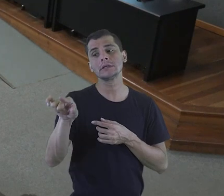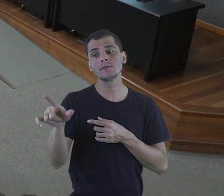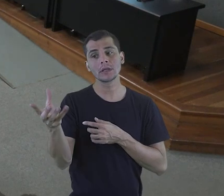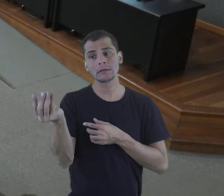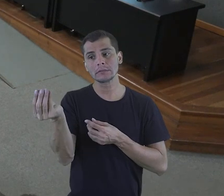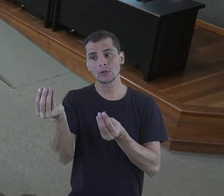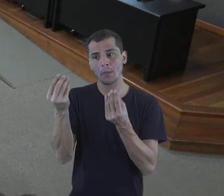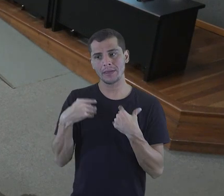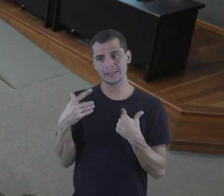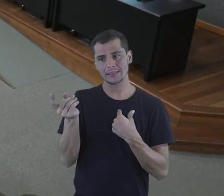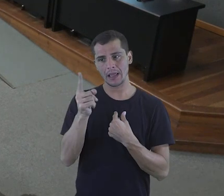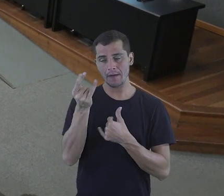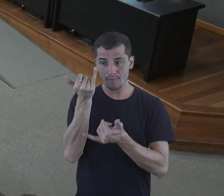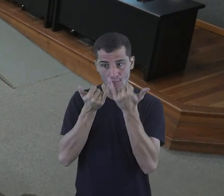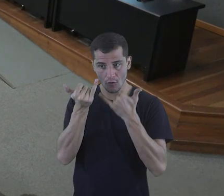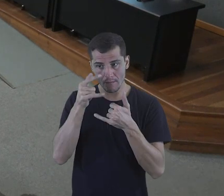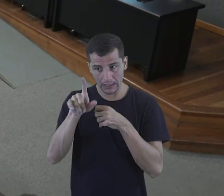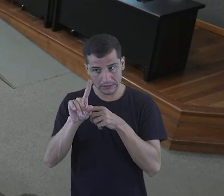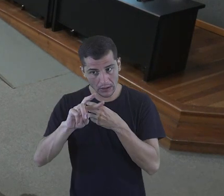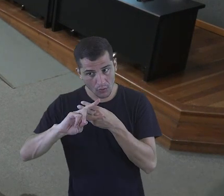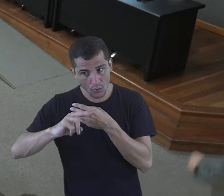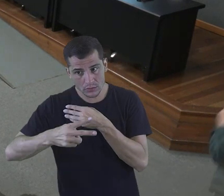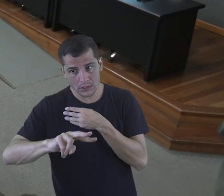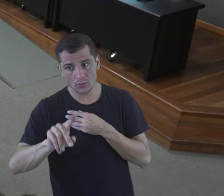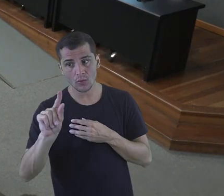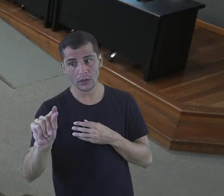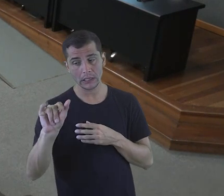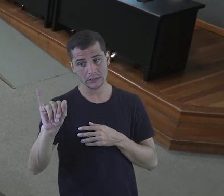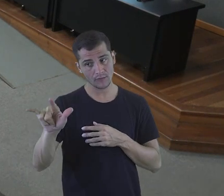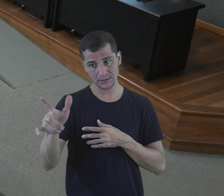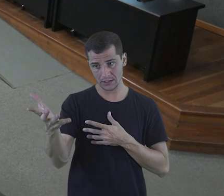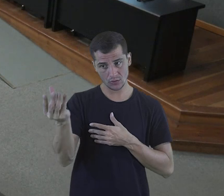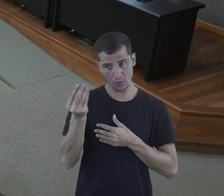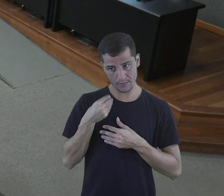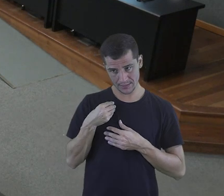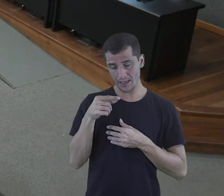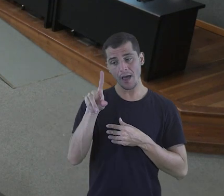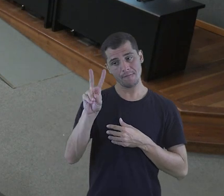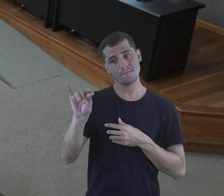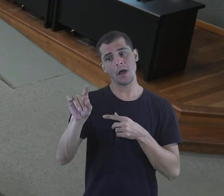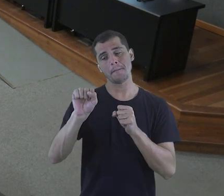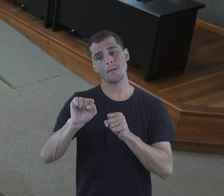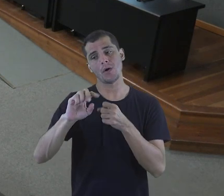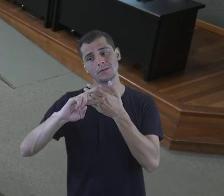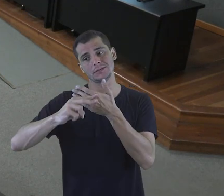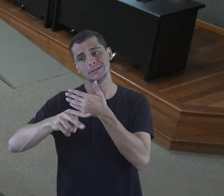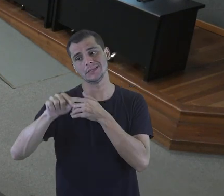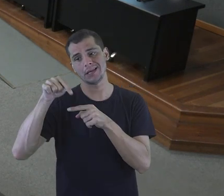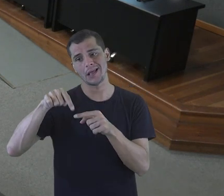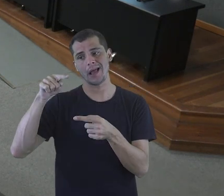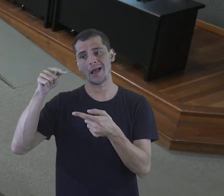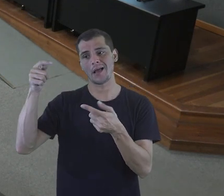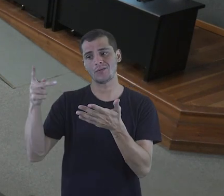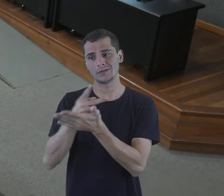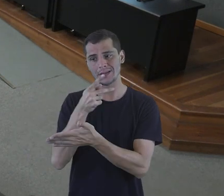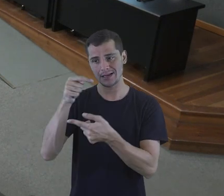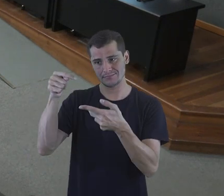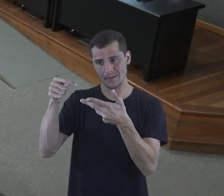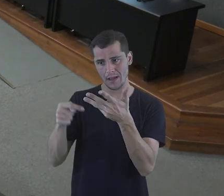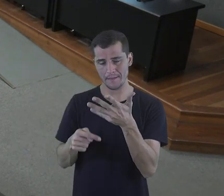se você não quiser consentir pode acontecer isso e isso e aquilo a encarregada não sabe exatamente qual é essa consequência